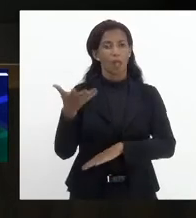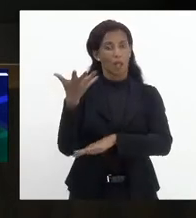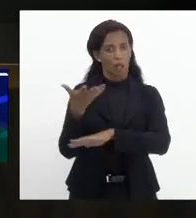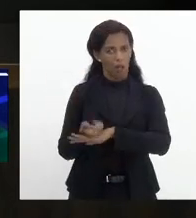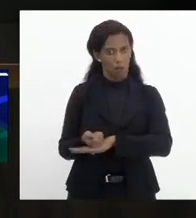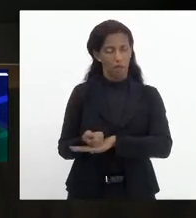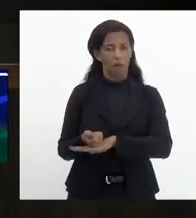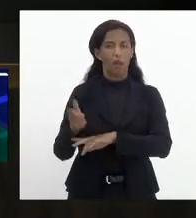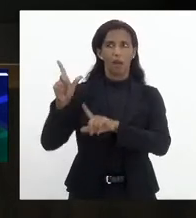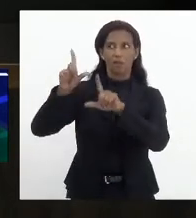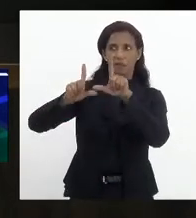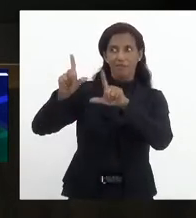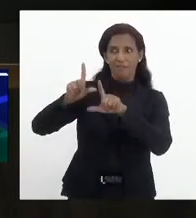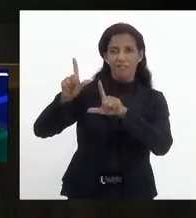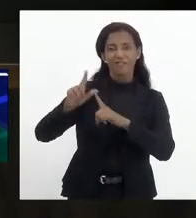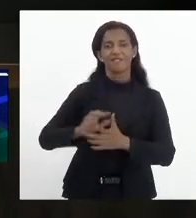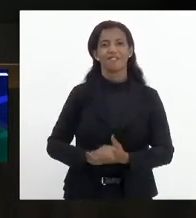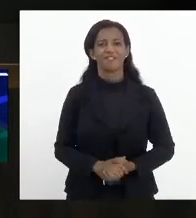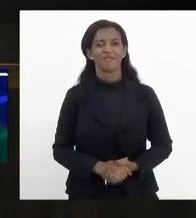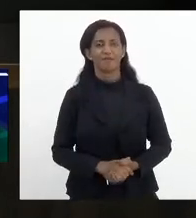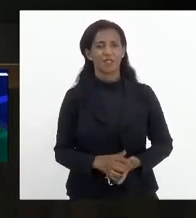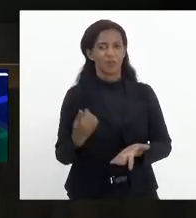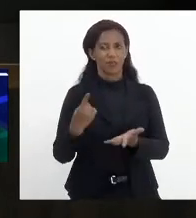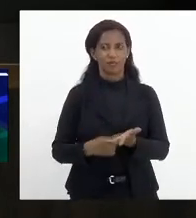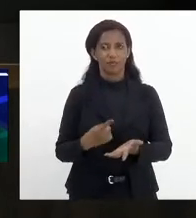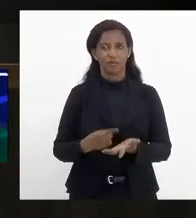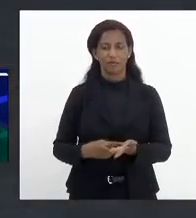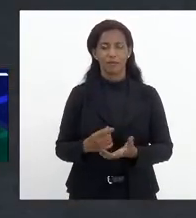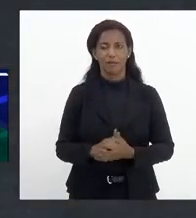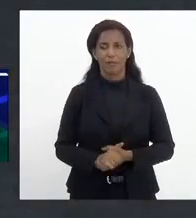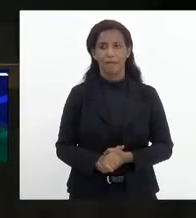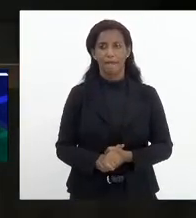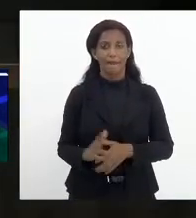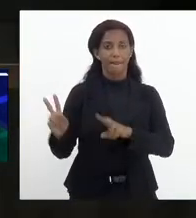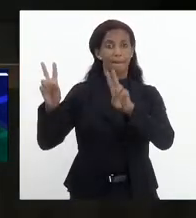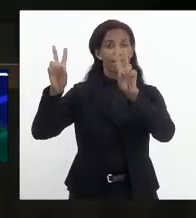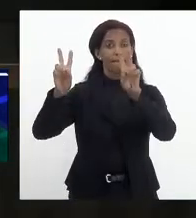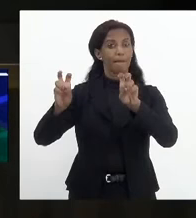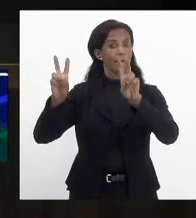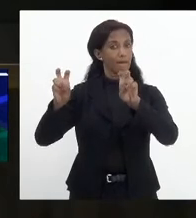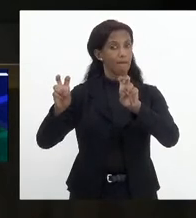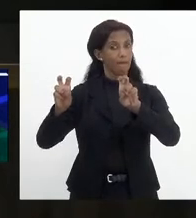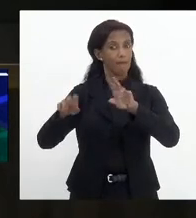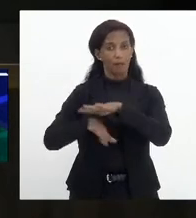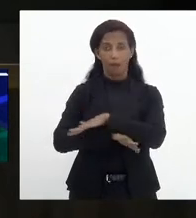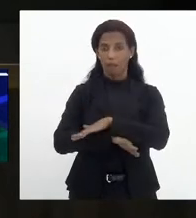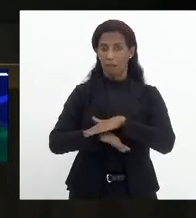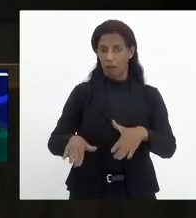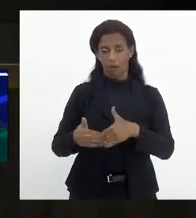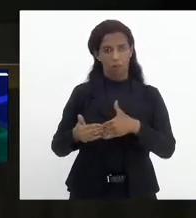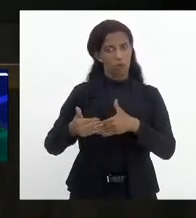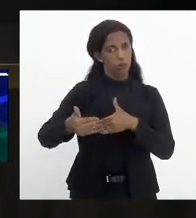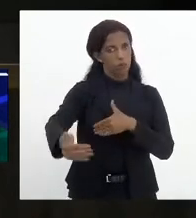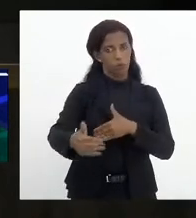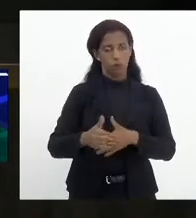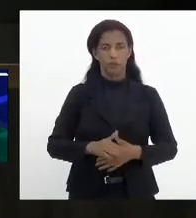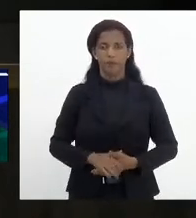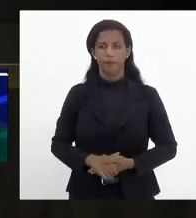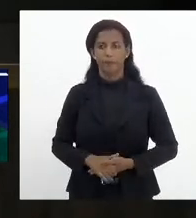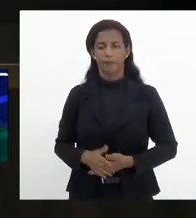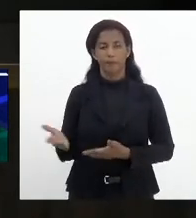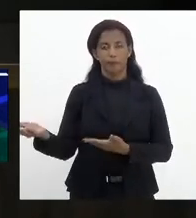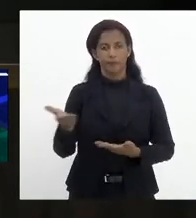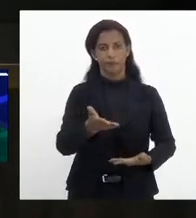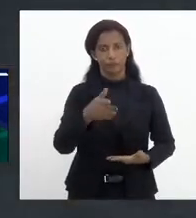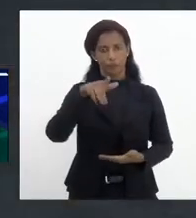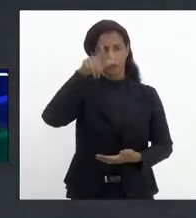escrito, televisado, esse compromisso. Posso? Esse tema nós não vamos prorrogar mais. Então, com a palavra o